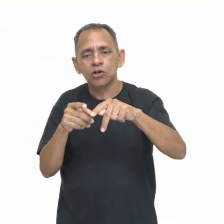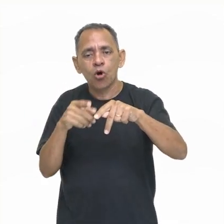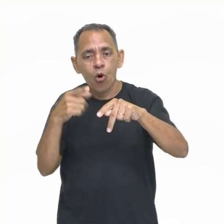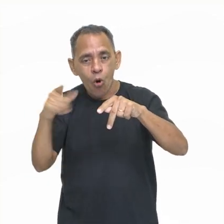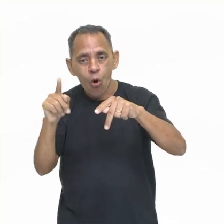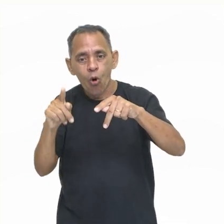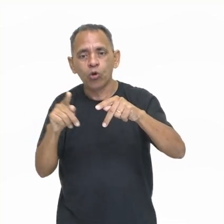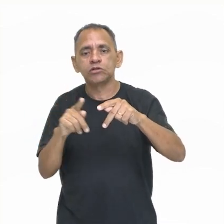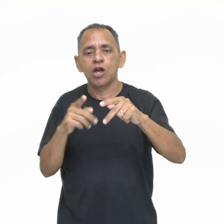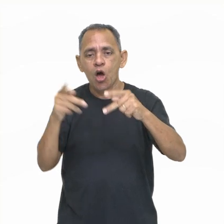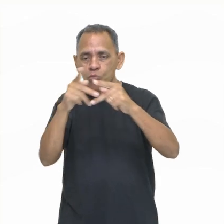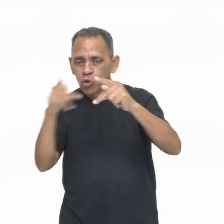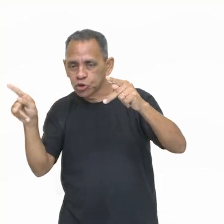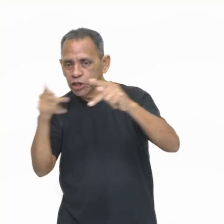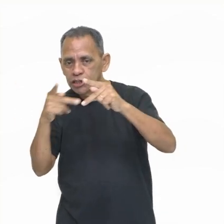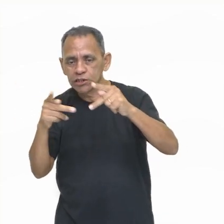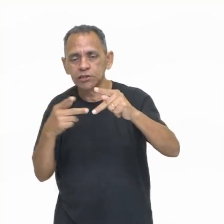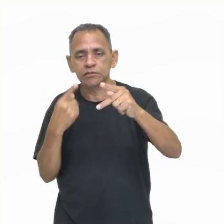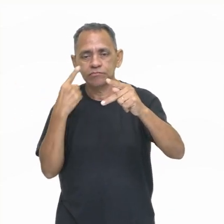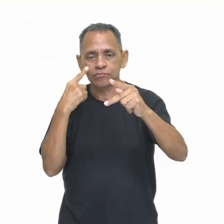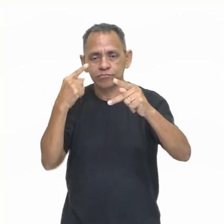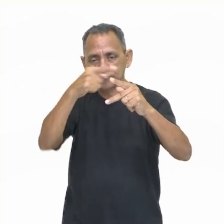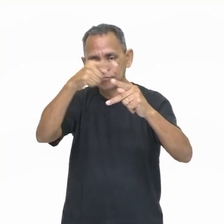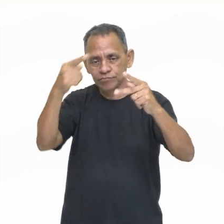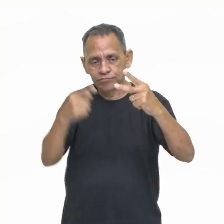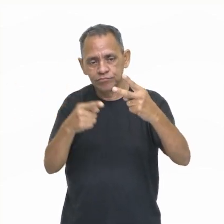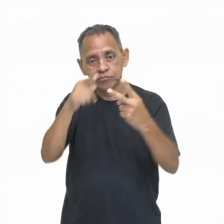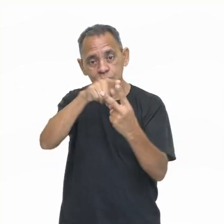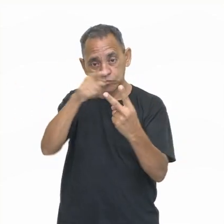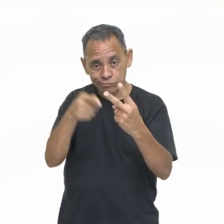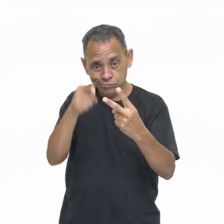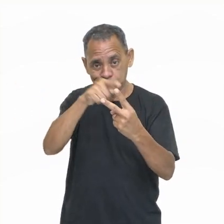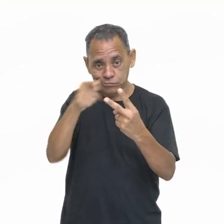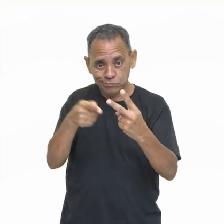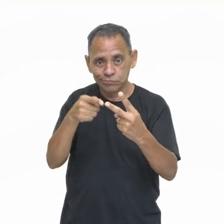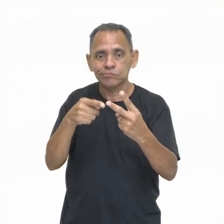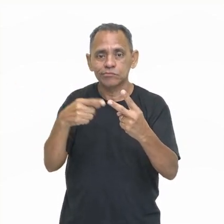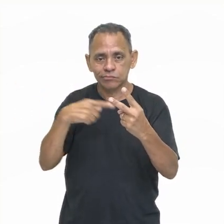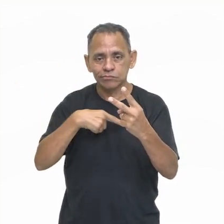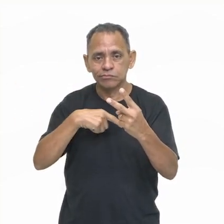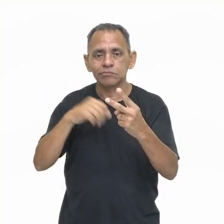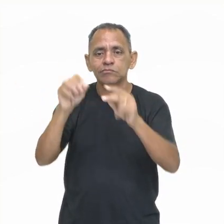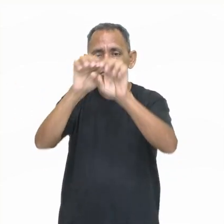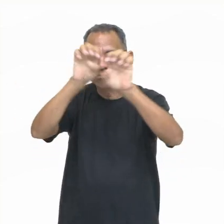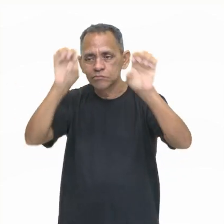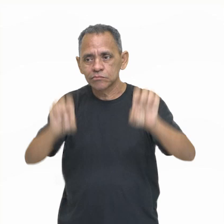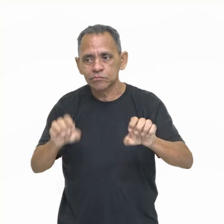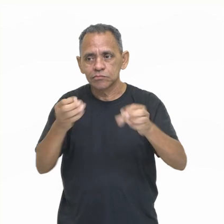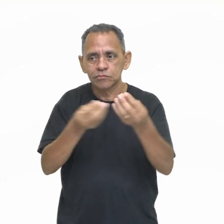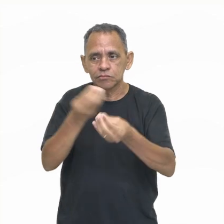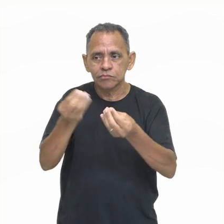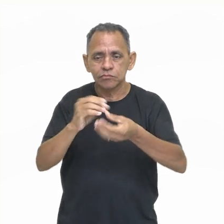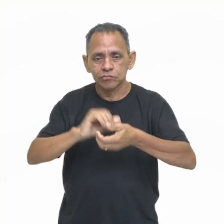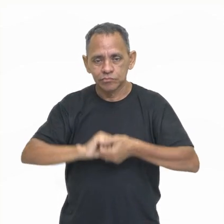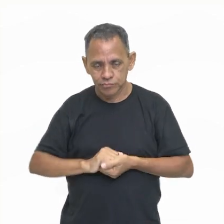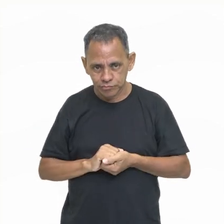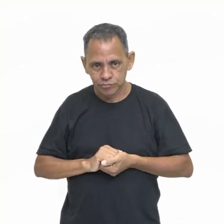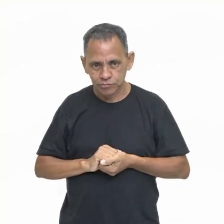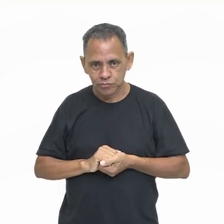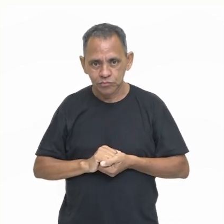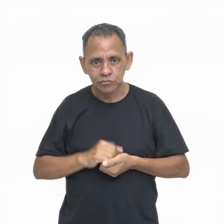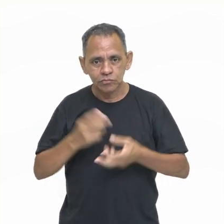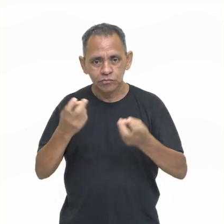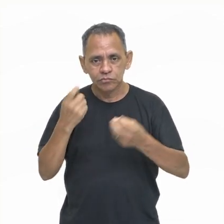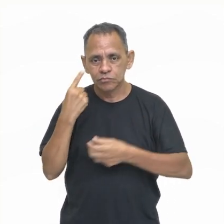certo? Agora, na nossa próxima cartela, nós temos aí a estrutura, né, dessa membrana plasmática,